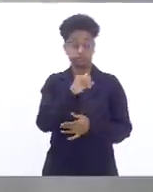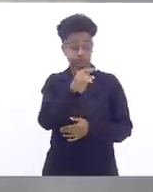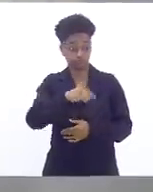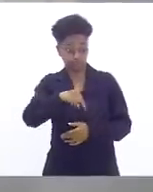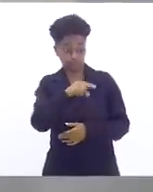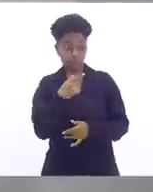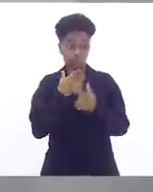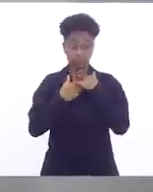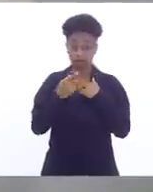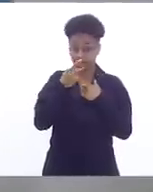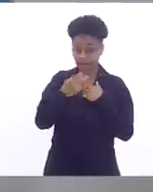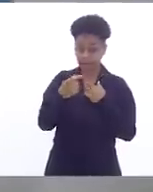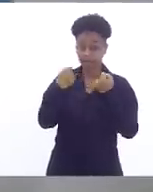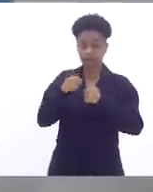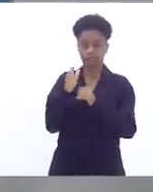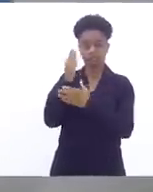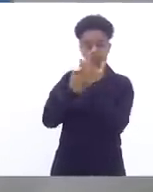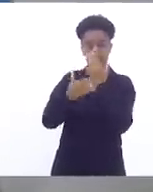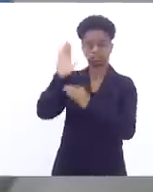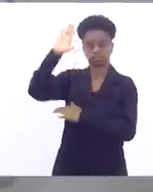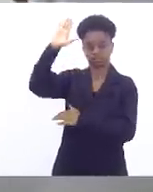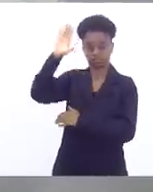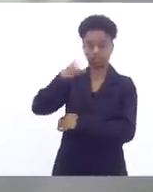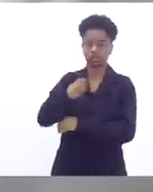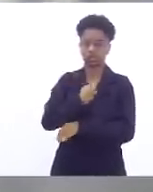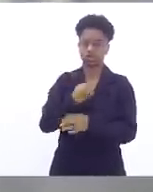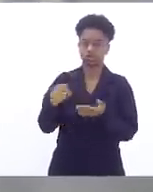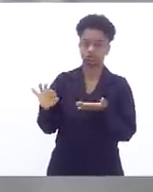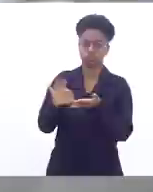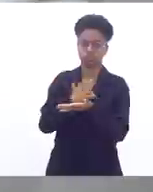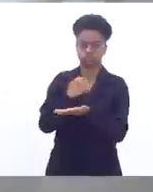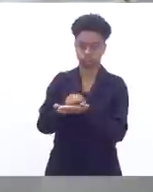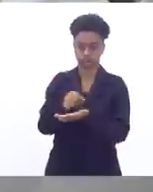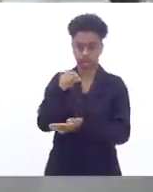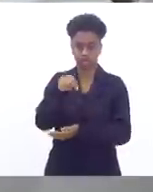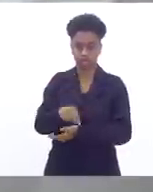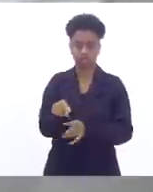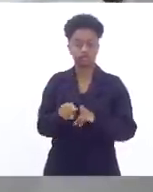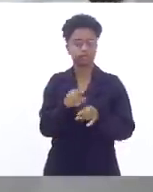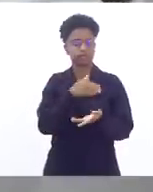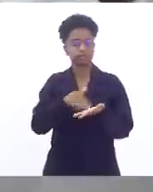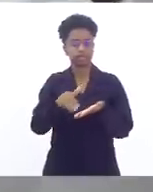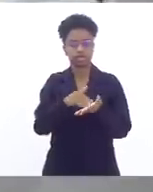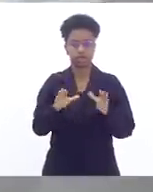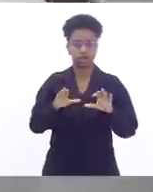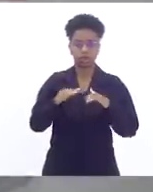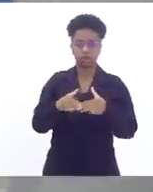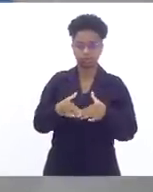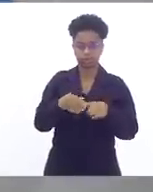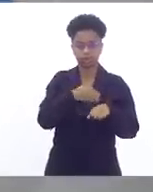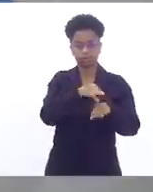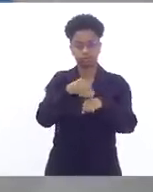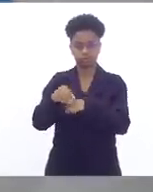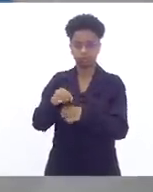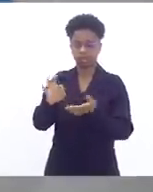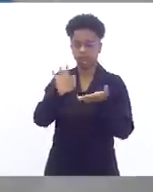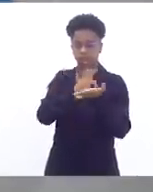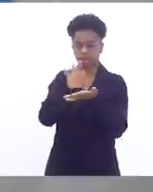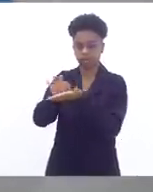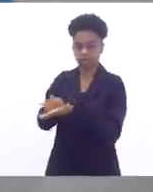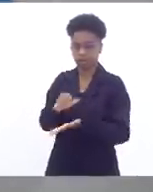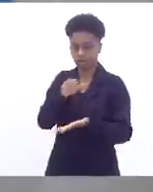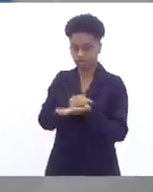eu queria que levantasse o dedo que a gente vai fazer a inscrição a secretária da Comissão vai passar aí vai fazer a sua inscrição